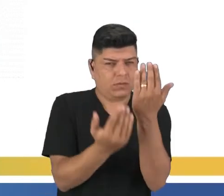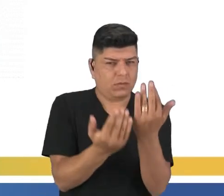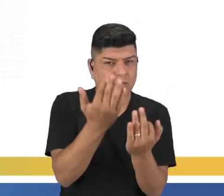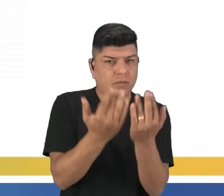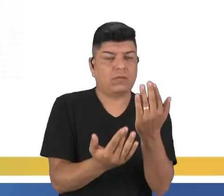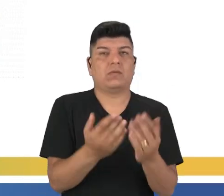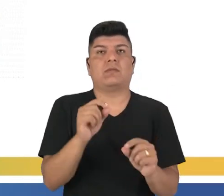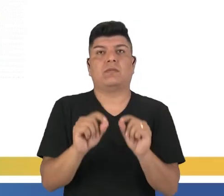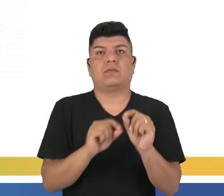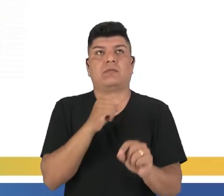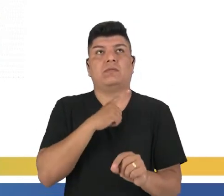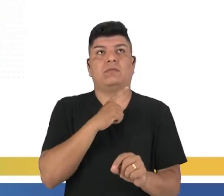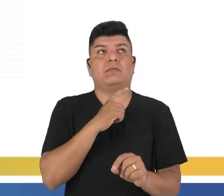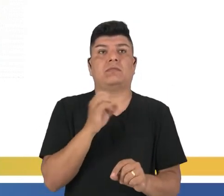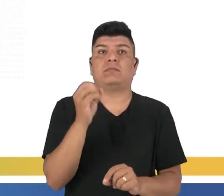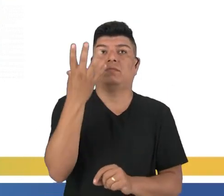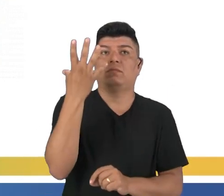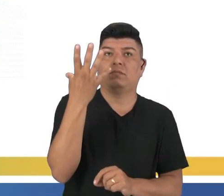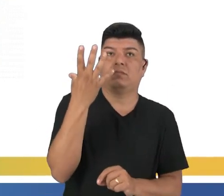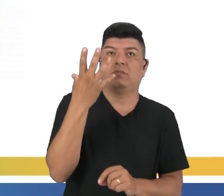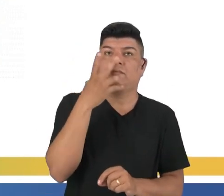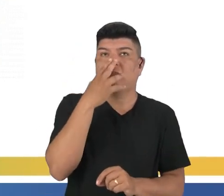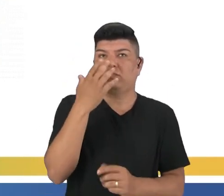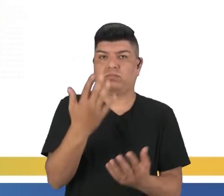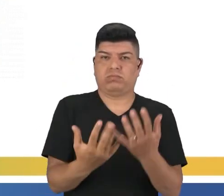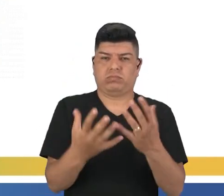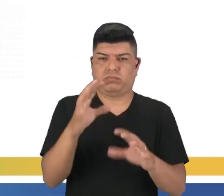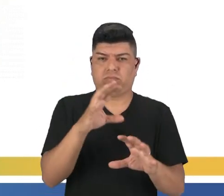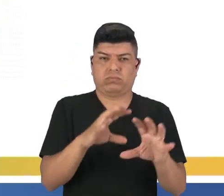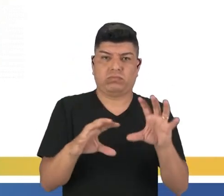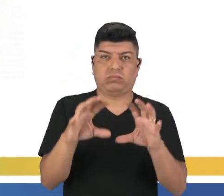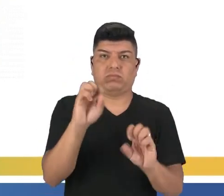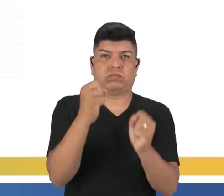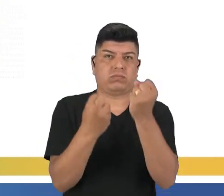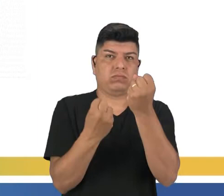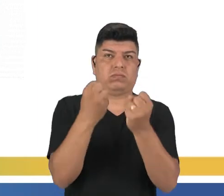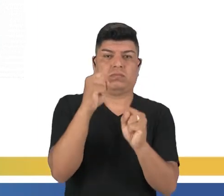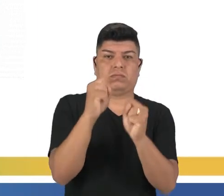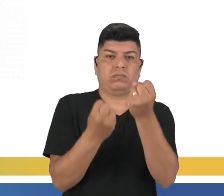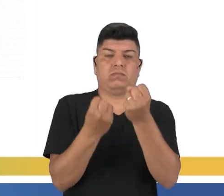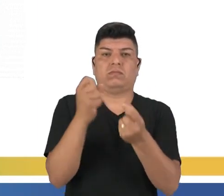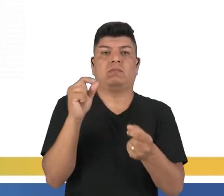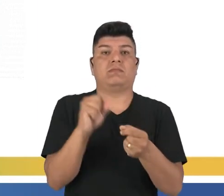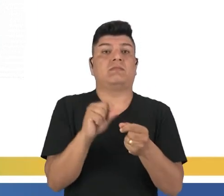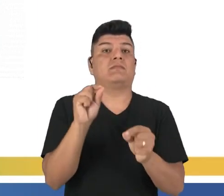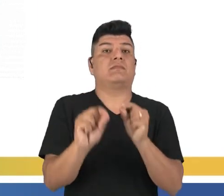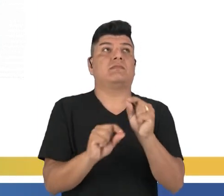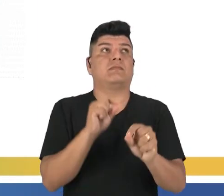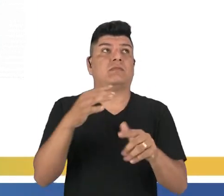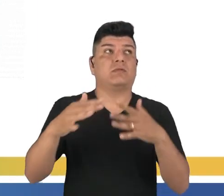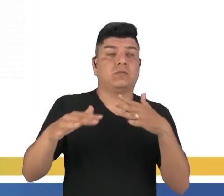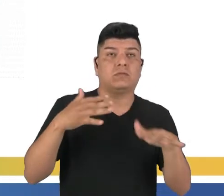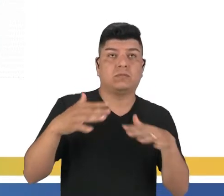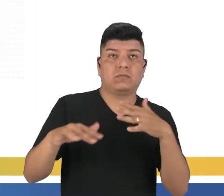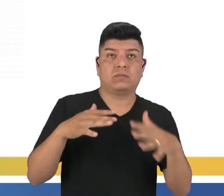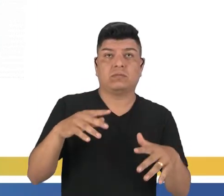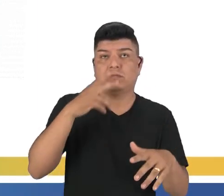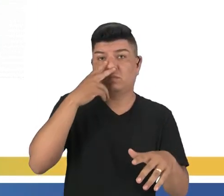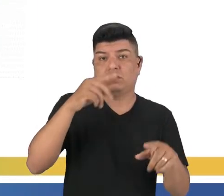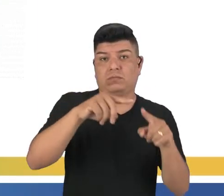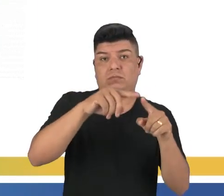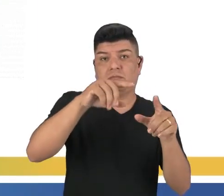ele vai ocasionar uma combustão dentro do motor e aí vai produzir, por exemplo, movimento ali naquela